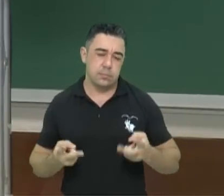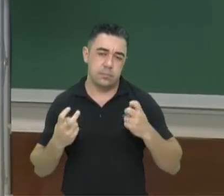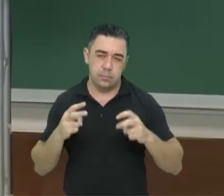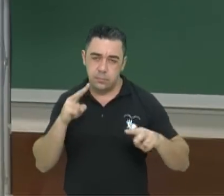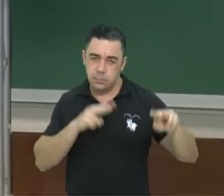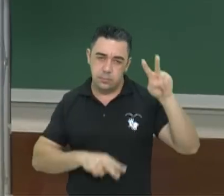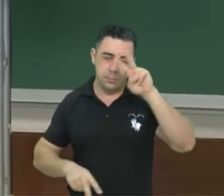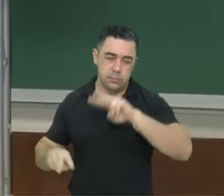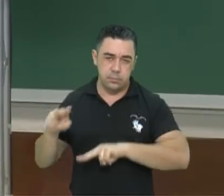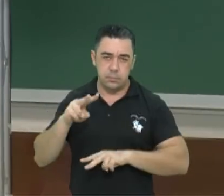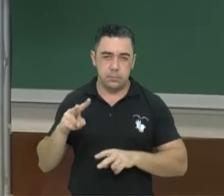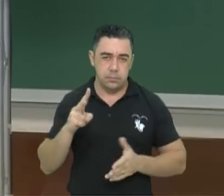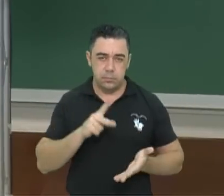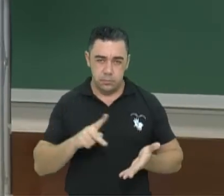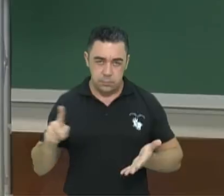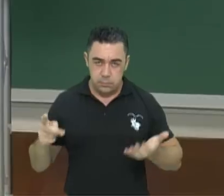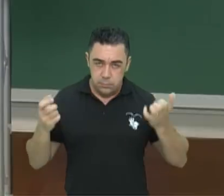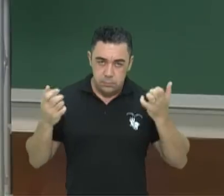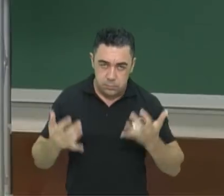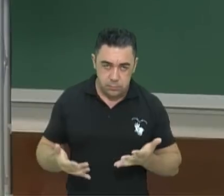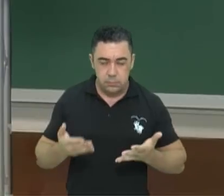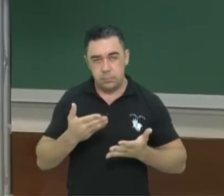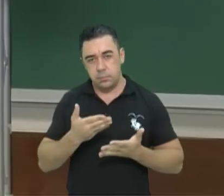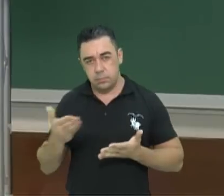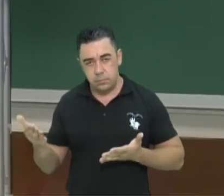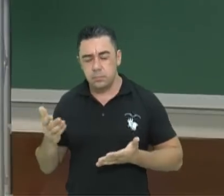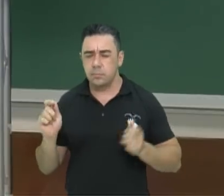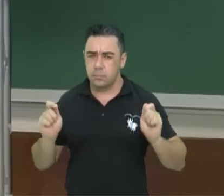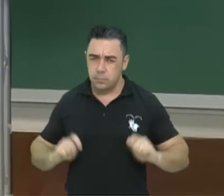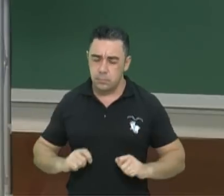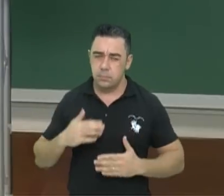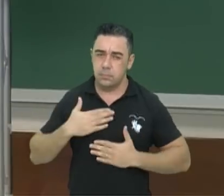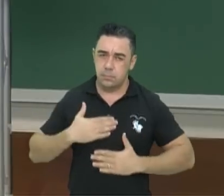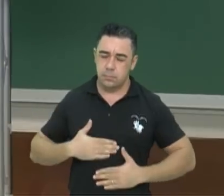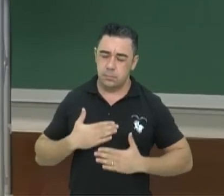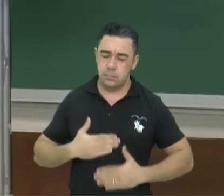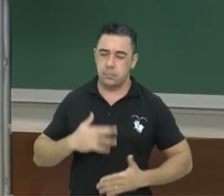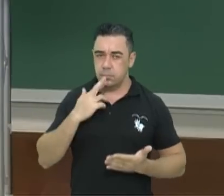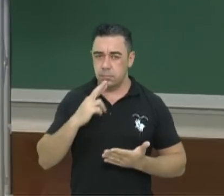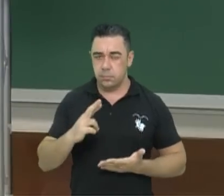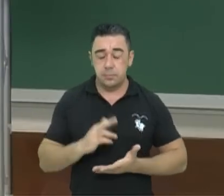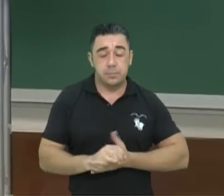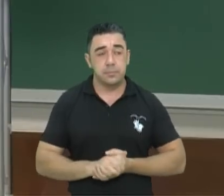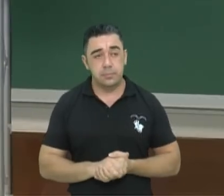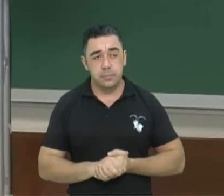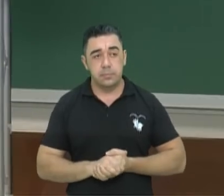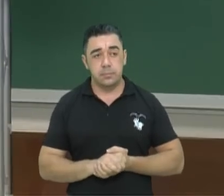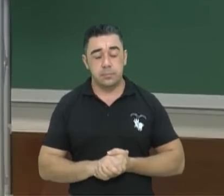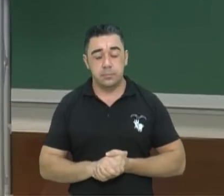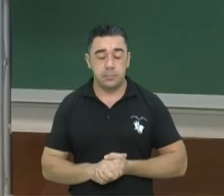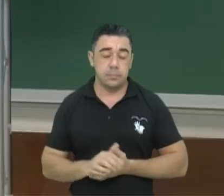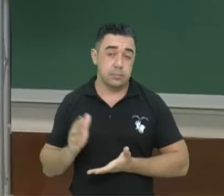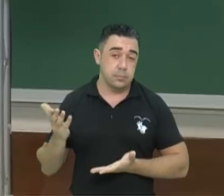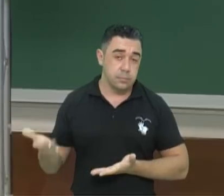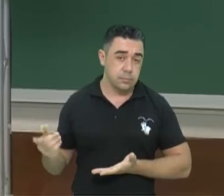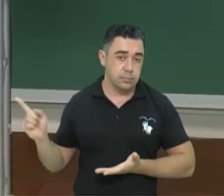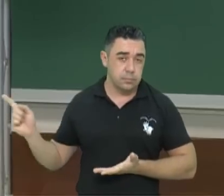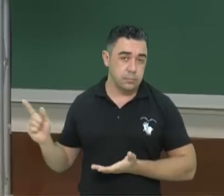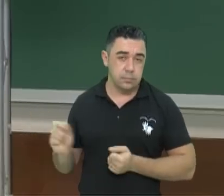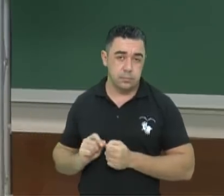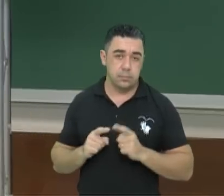visualmente, né, como a professora sempre fala, fica bem mais tranquilo a gente resolver a questão. Agora, basta eu fazer